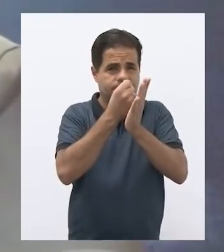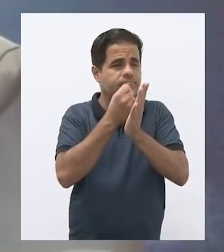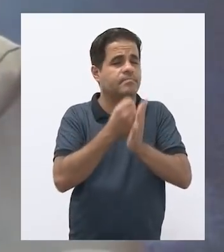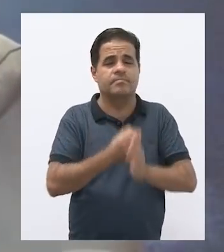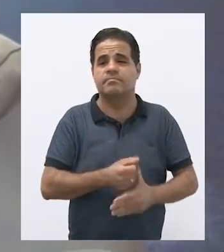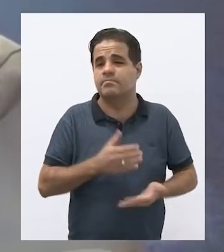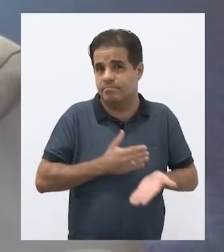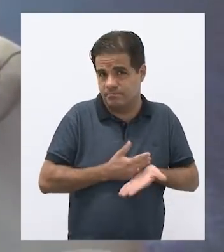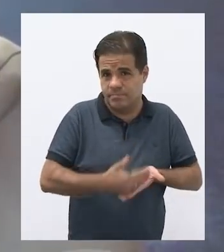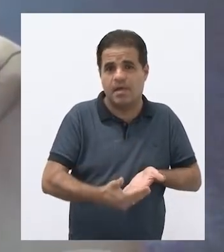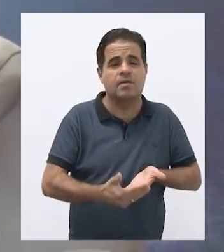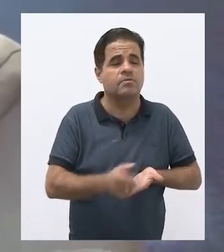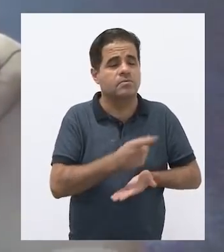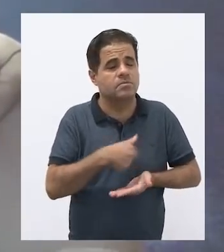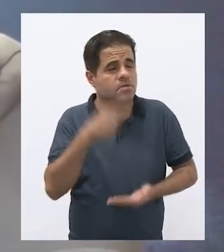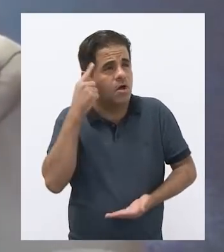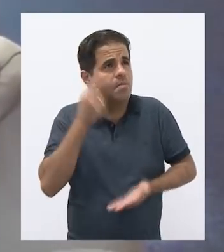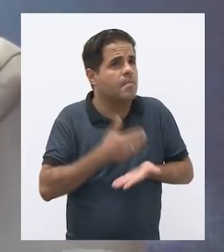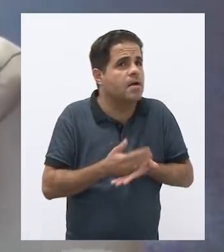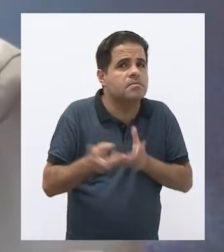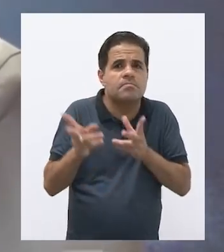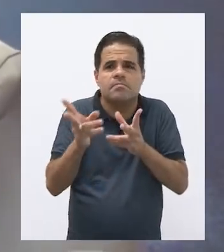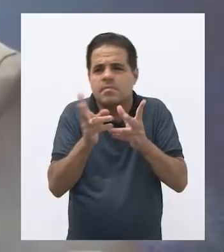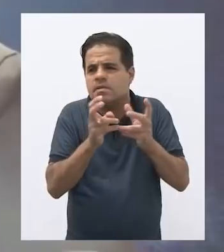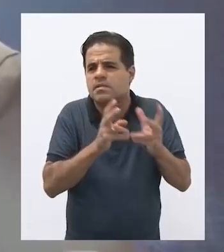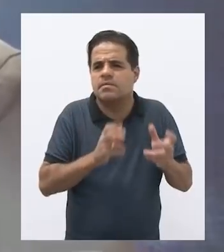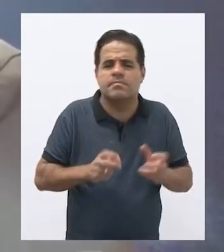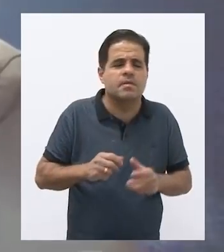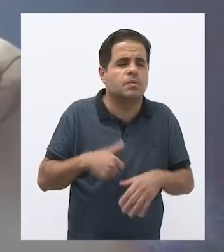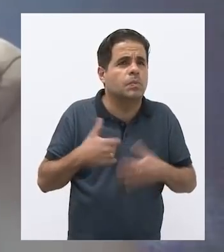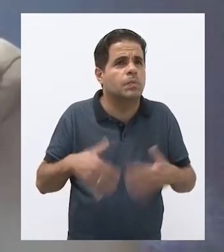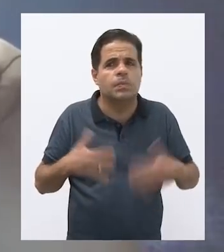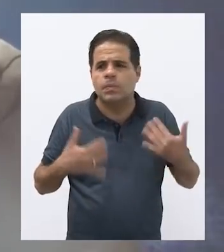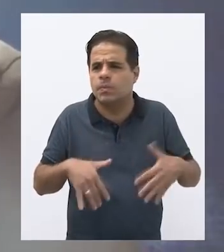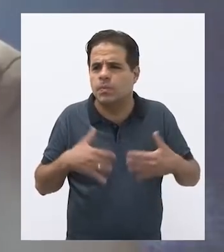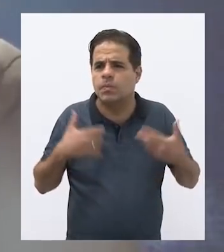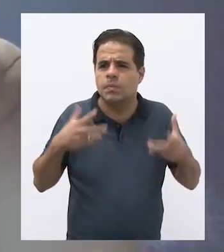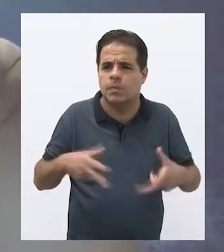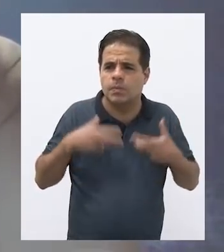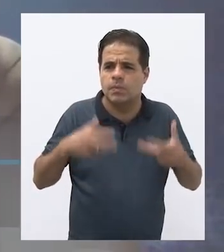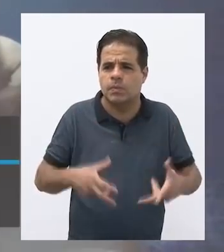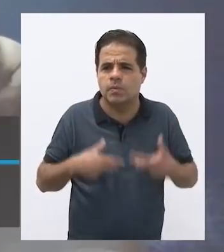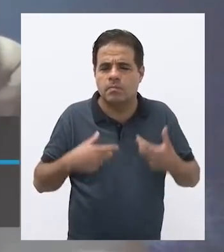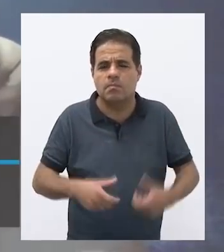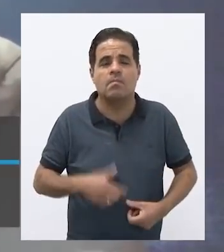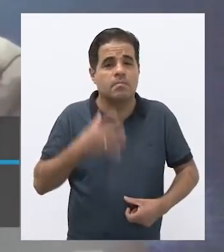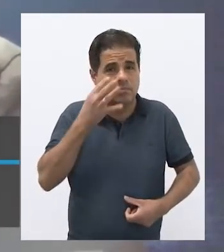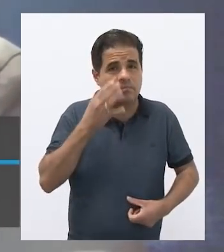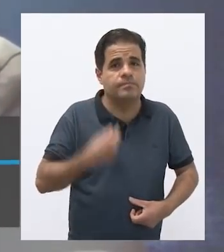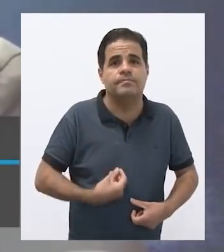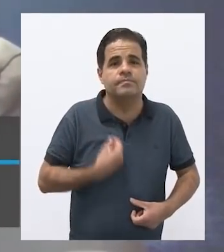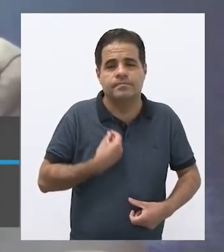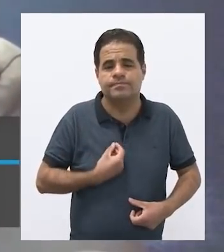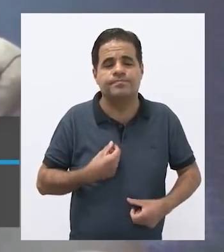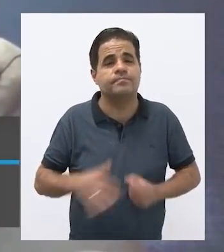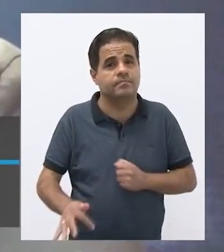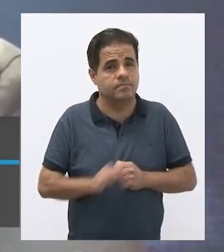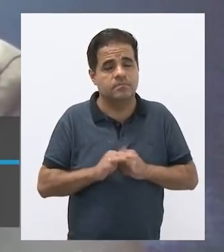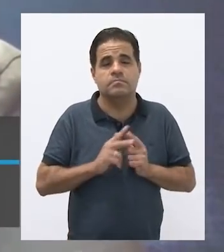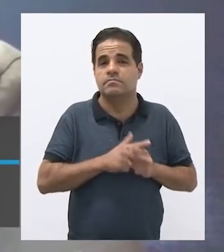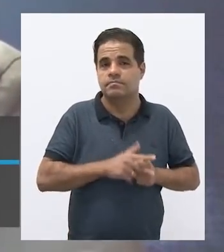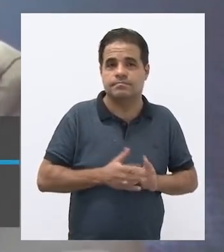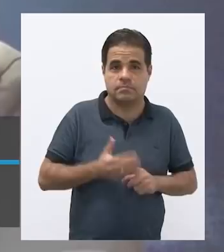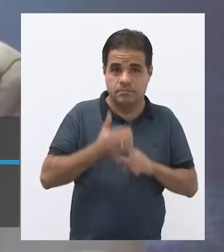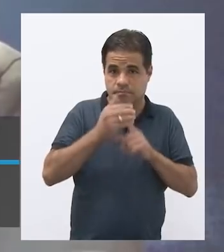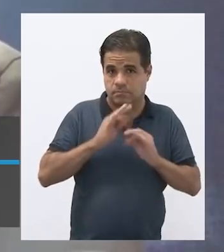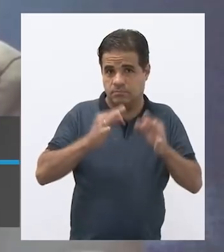a partir do qual a gente começa a perceber de maneira muito mais intensa a presença das ferramentas